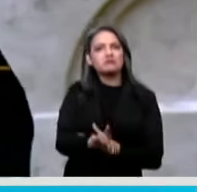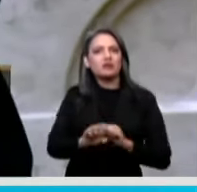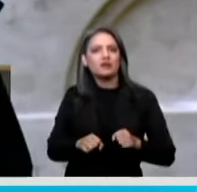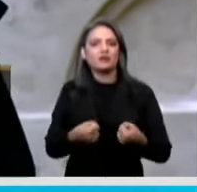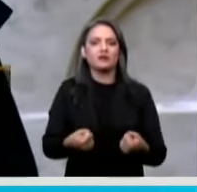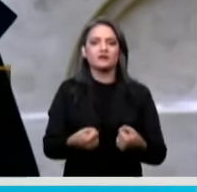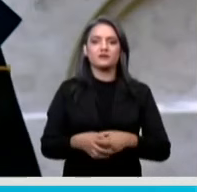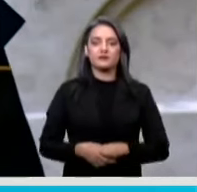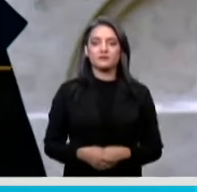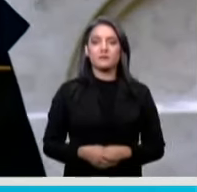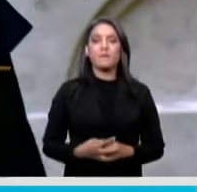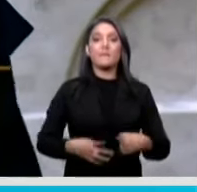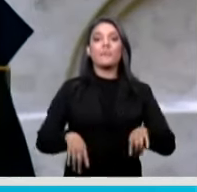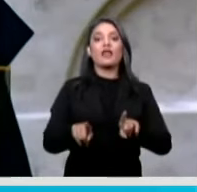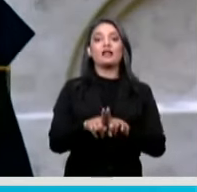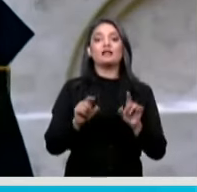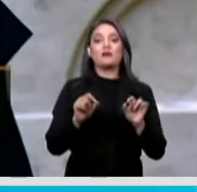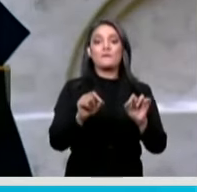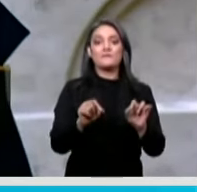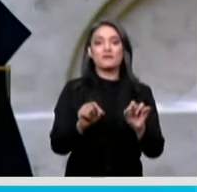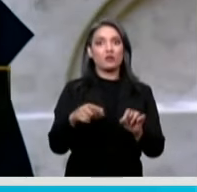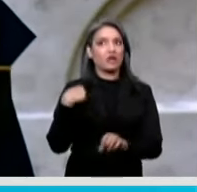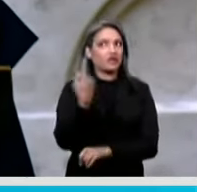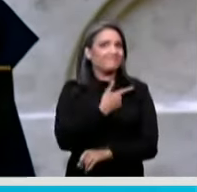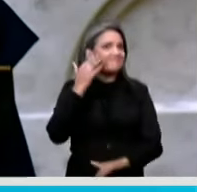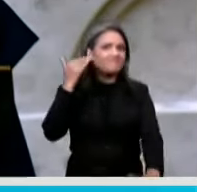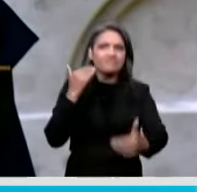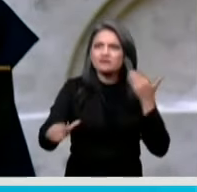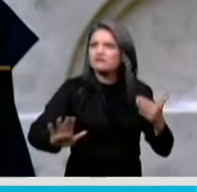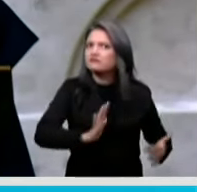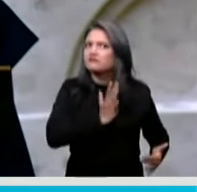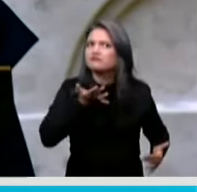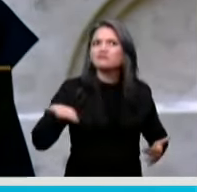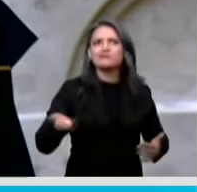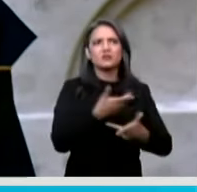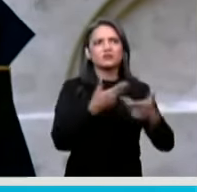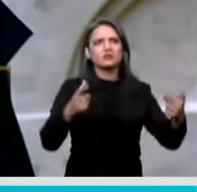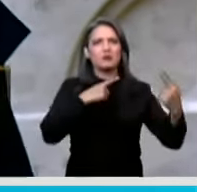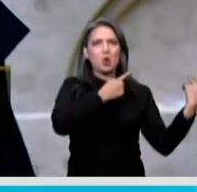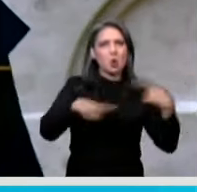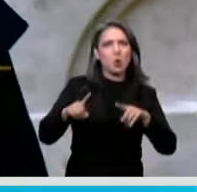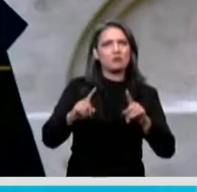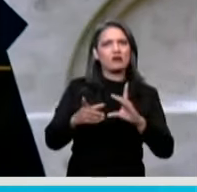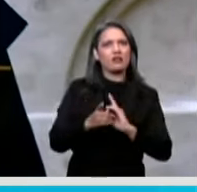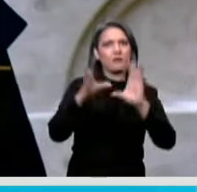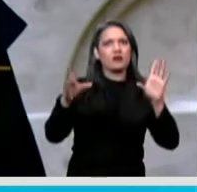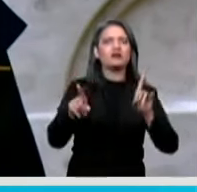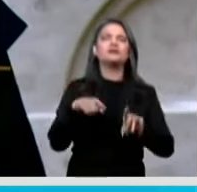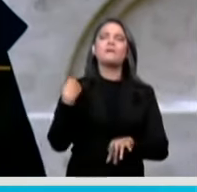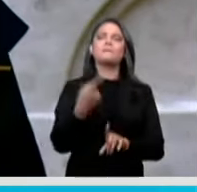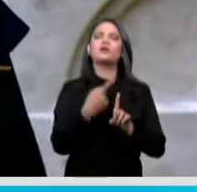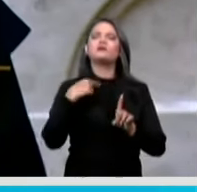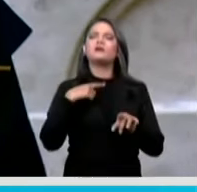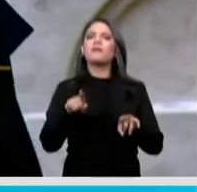tenha servido de inspiração pro Supremo adotar isso também pros critérios de promoção dos seus do dos juí dentro do Poder Judiciário eh a questão da